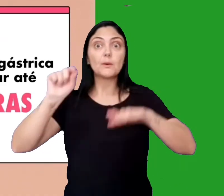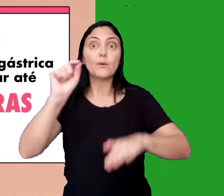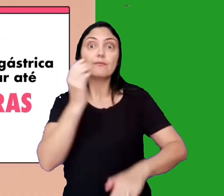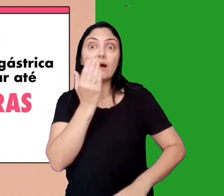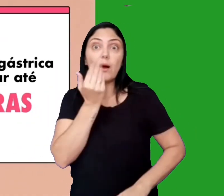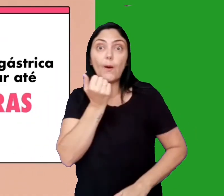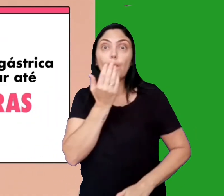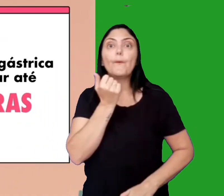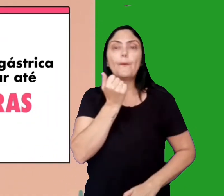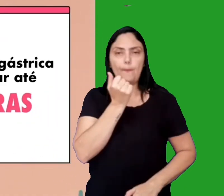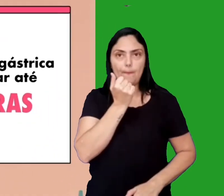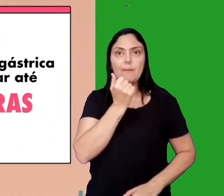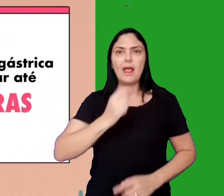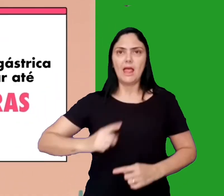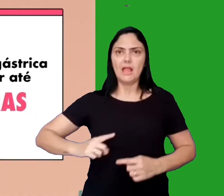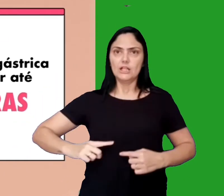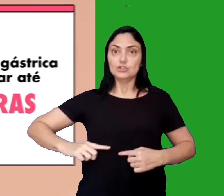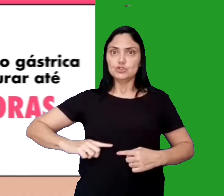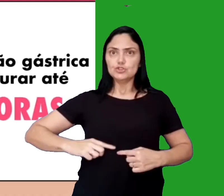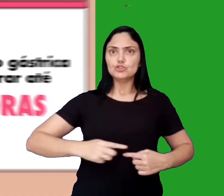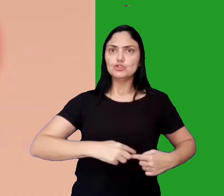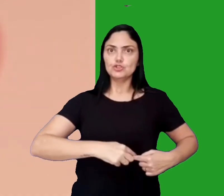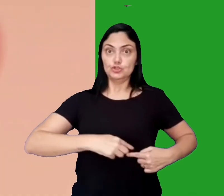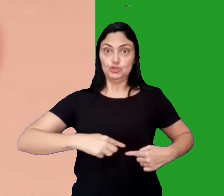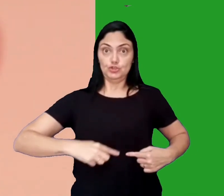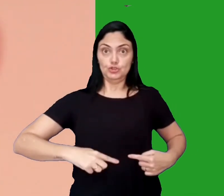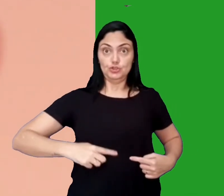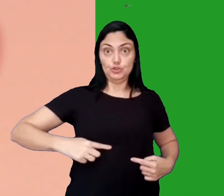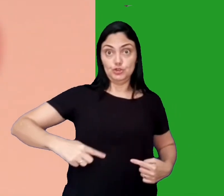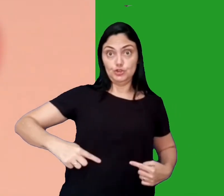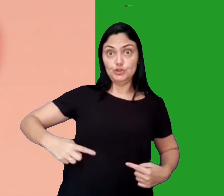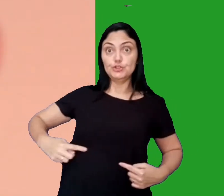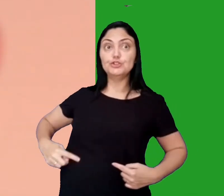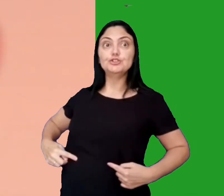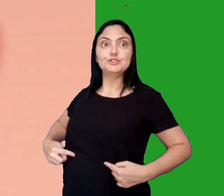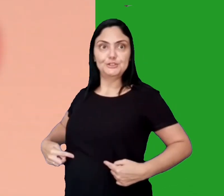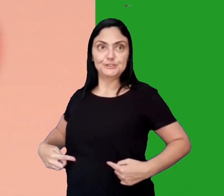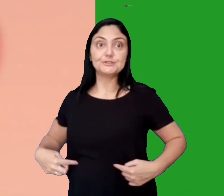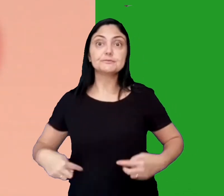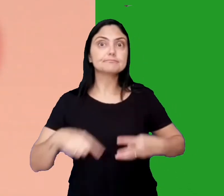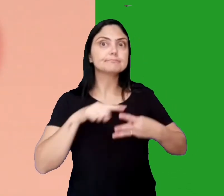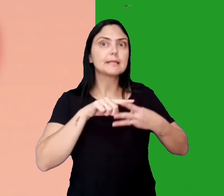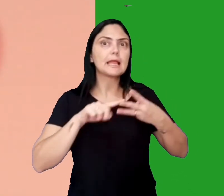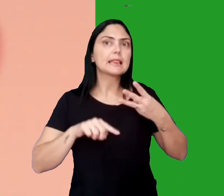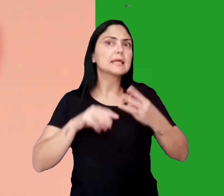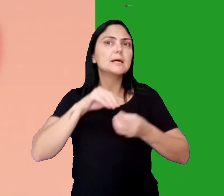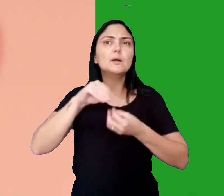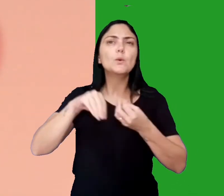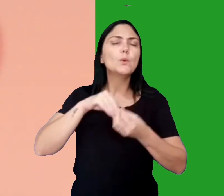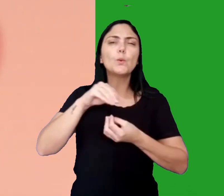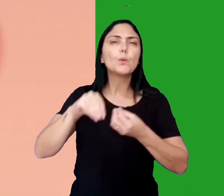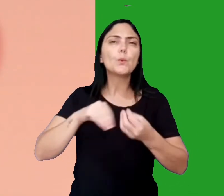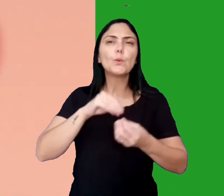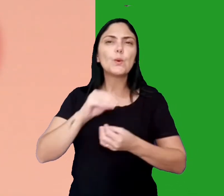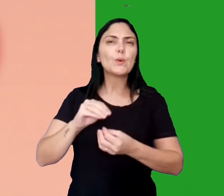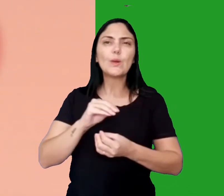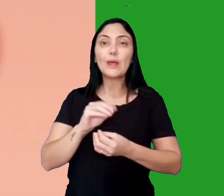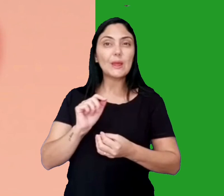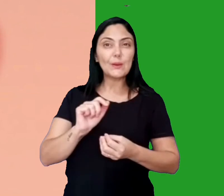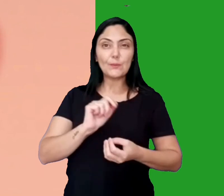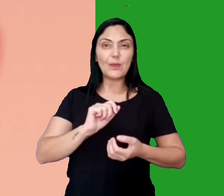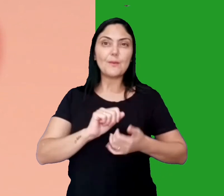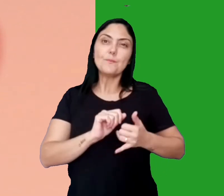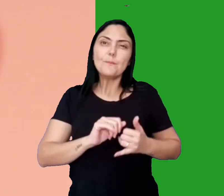Lá no intestino delgado, o quimo vai misturar-se com 3 líquidos. O suco intestinal do próprio intestino, a bile,